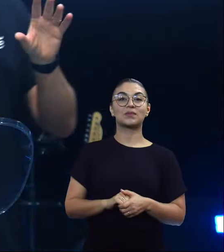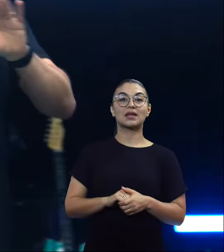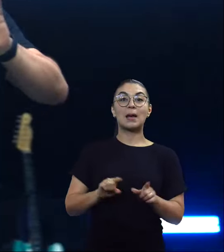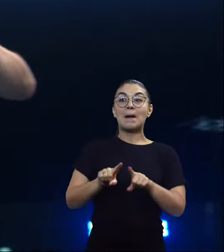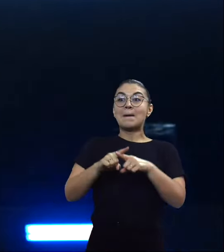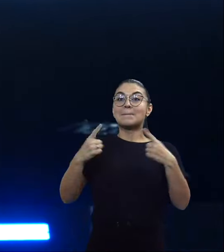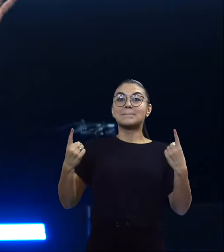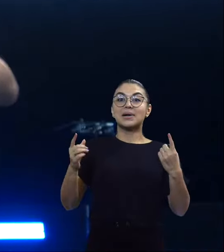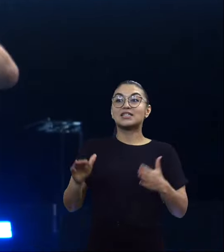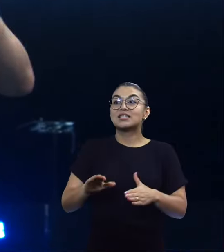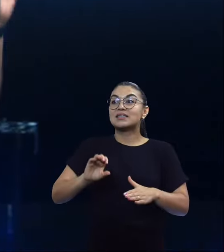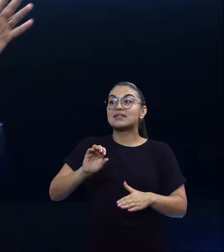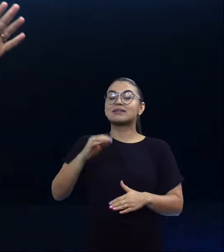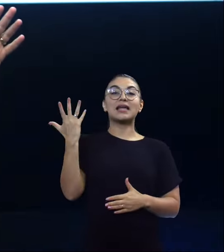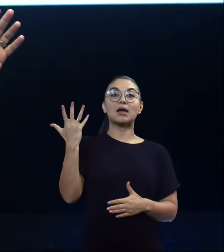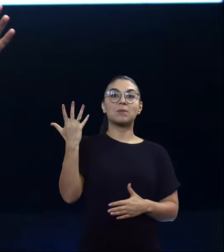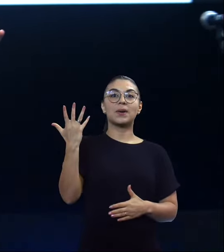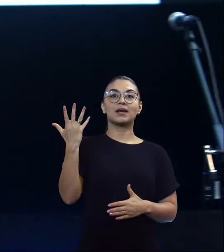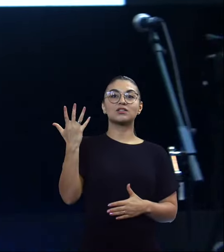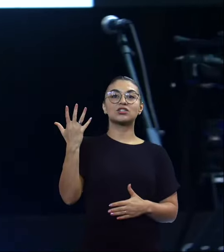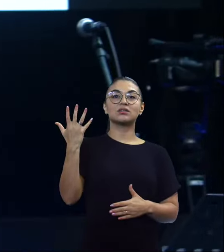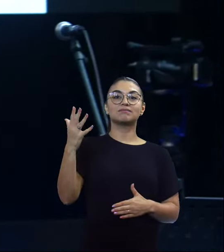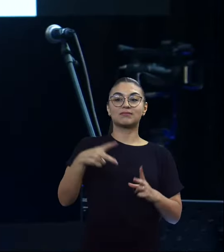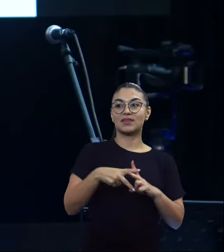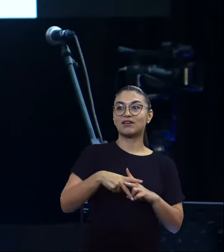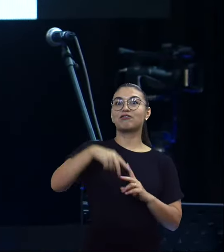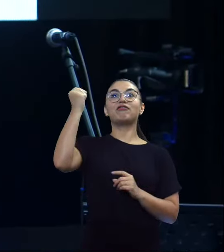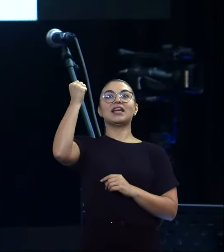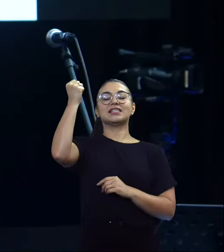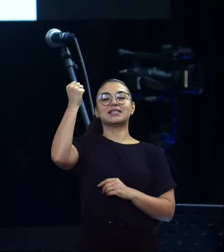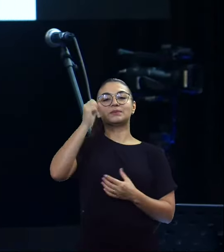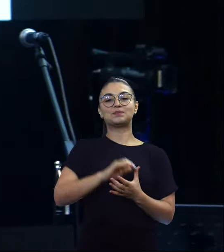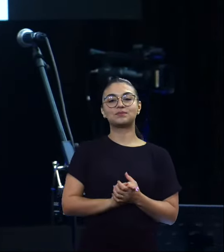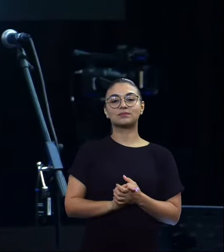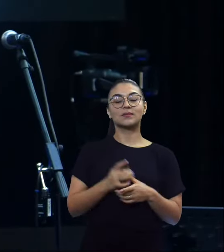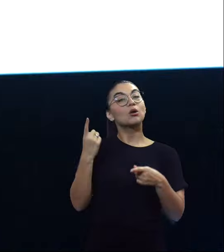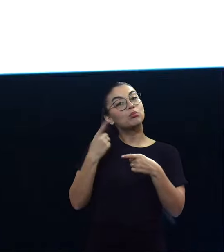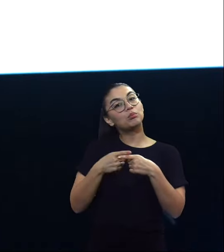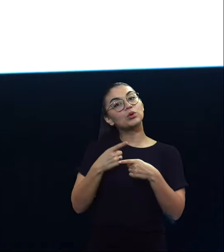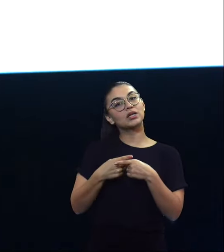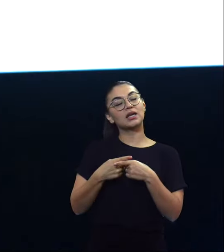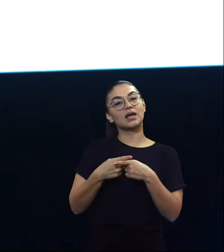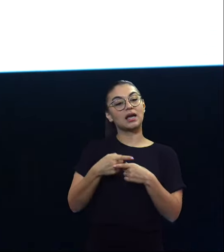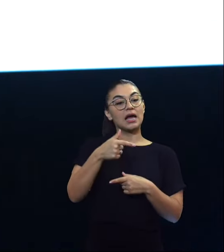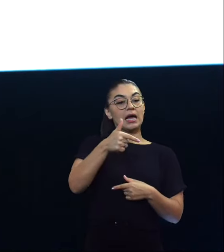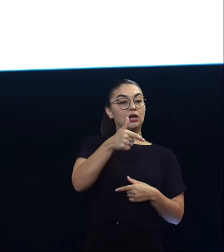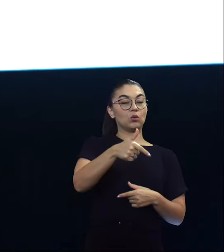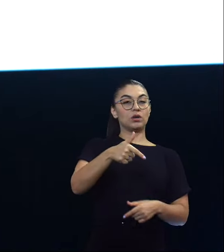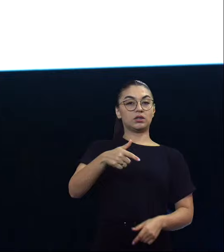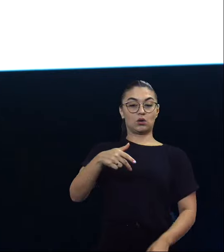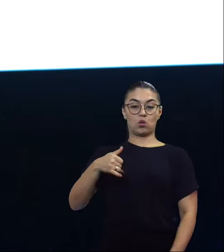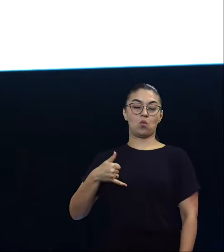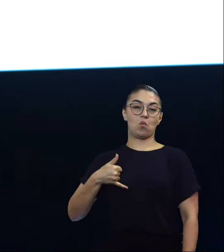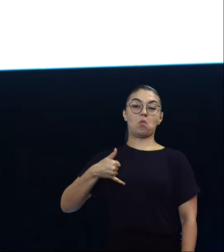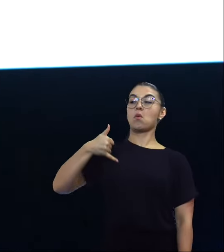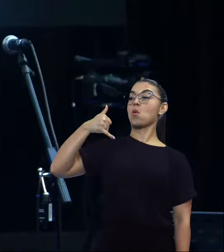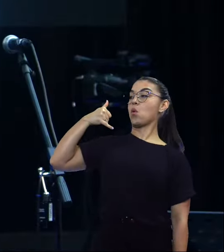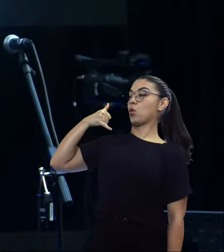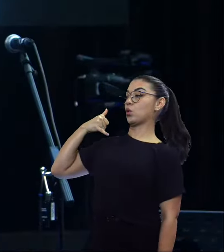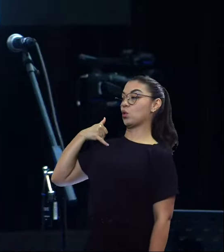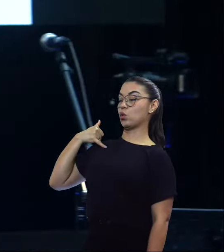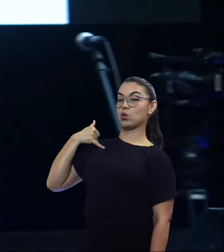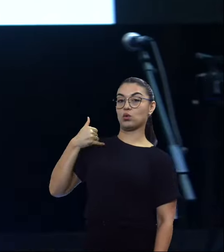vitória fenomenal, diferenciada, né? Por quê? Ele não entra com salto alto, ele não entra com olhar altivo, ele já entra